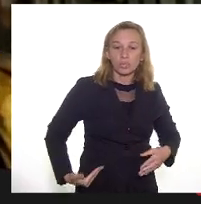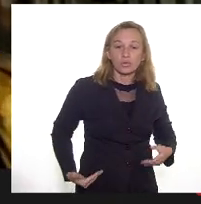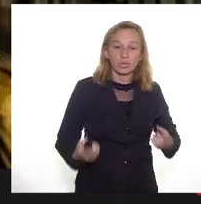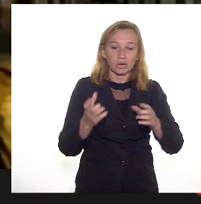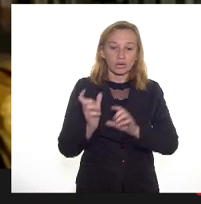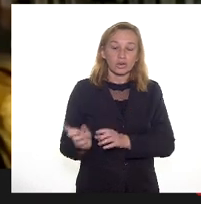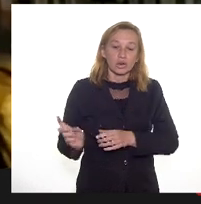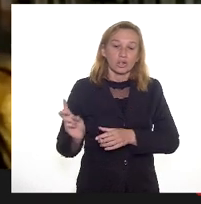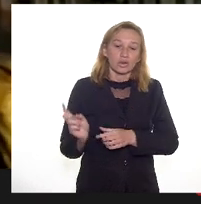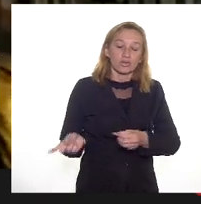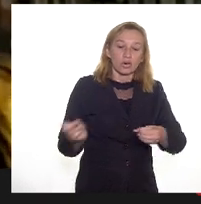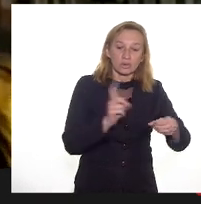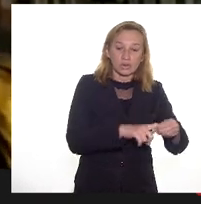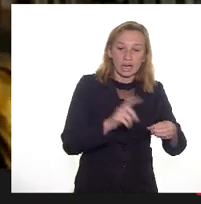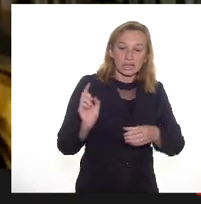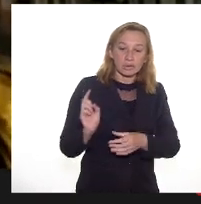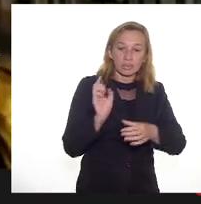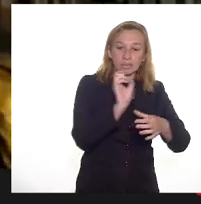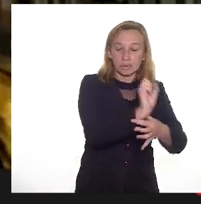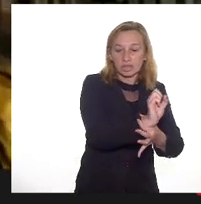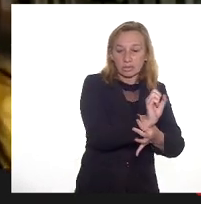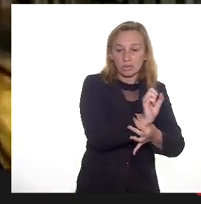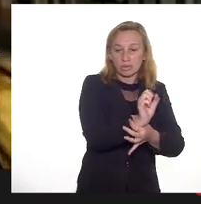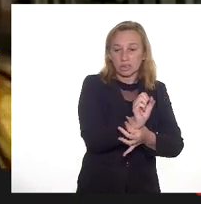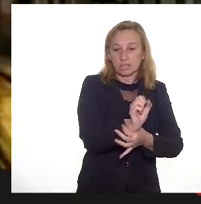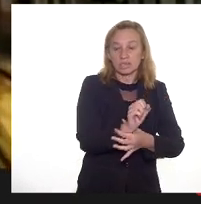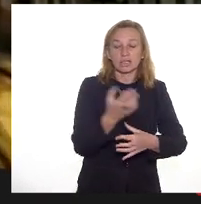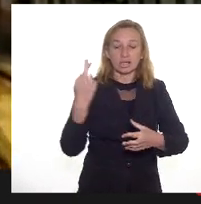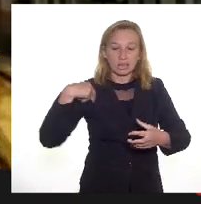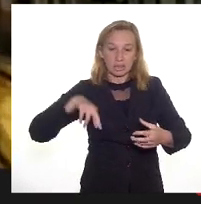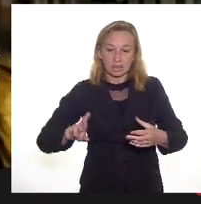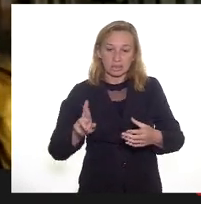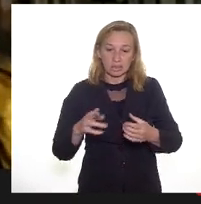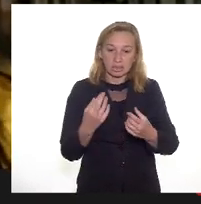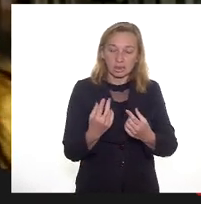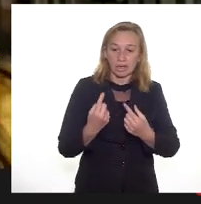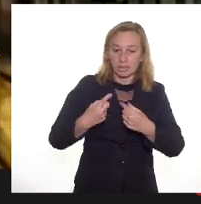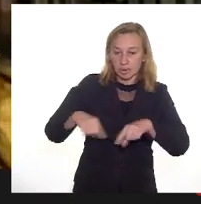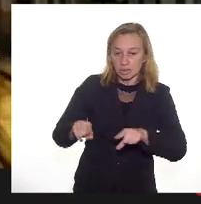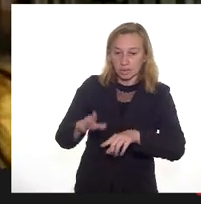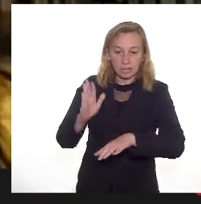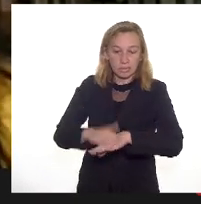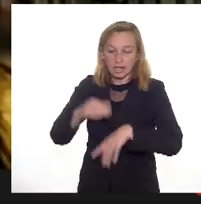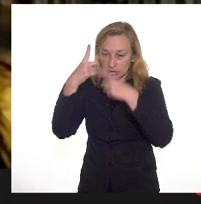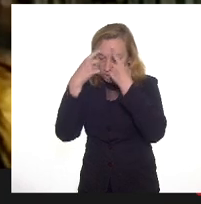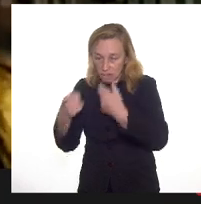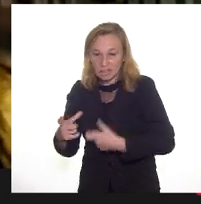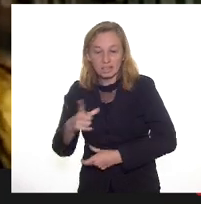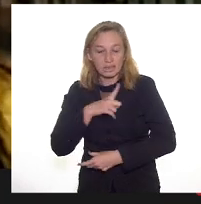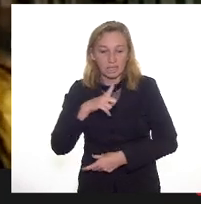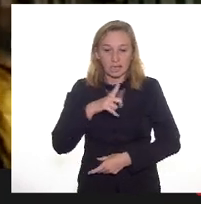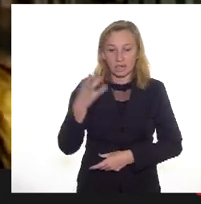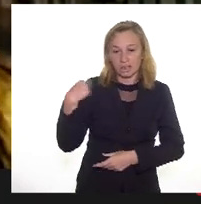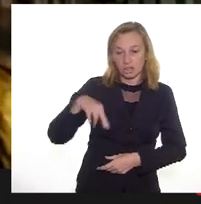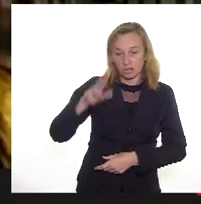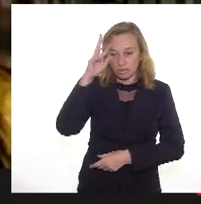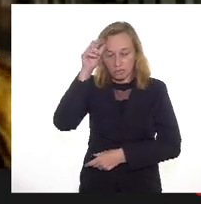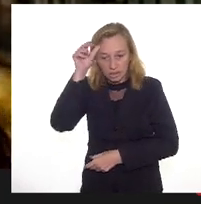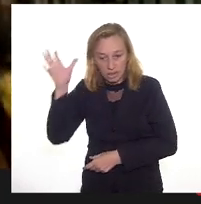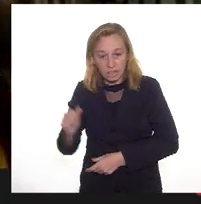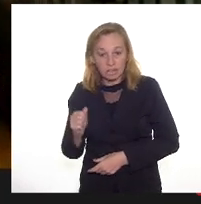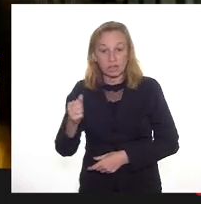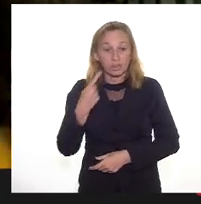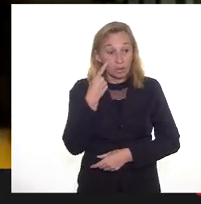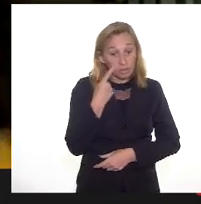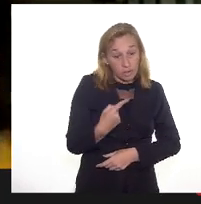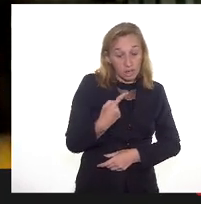dessas religiões, que têm sido alvo de ataques cada vez mais violentos. eu vou ver se